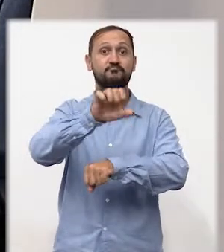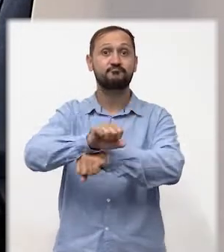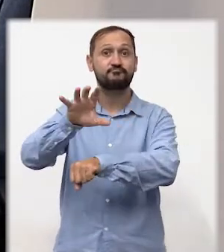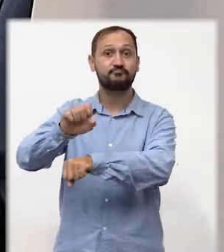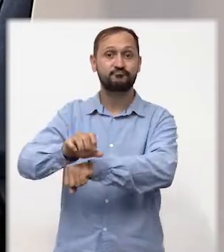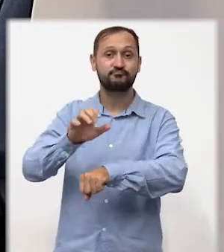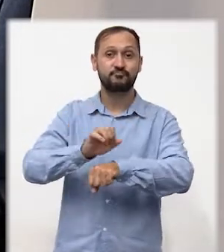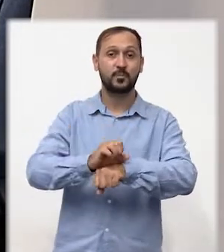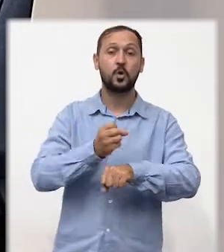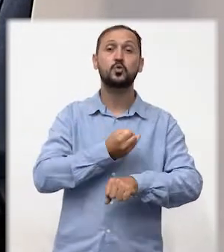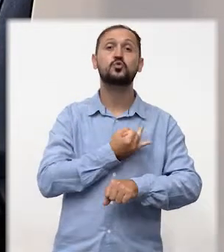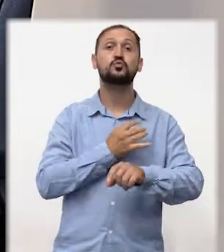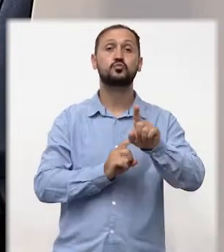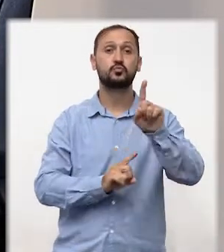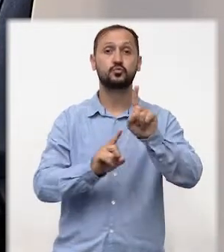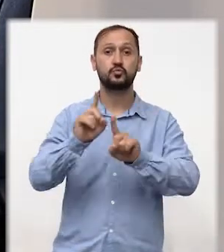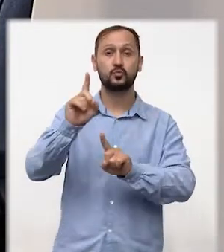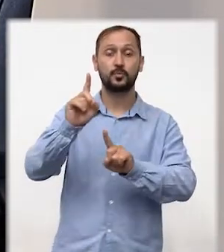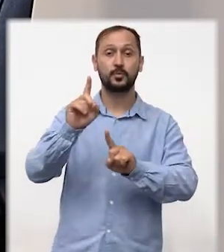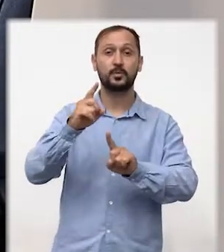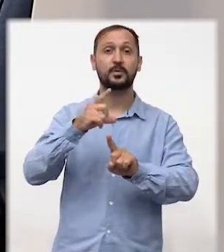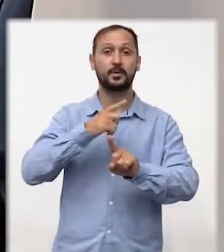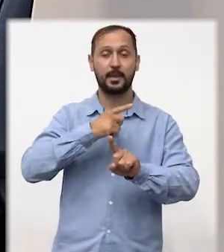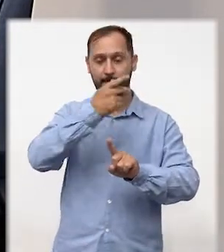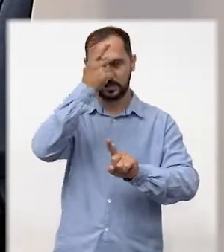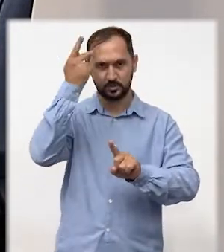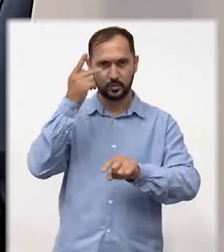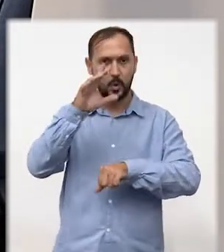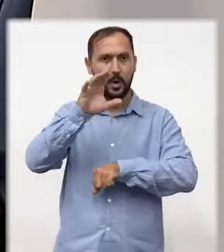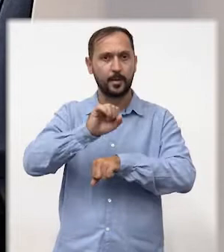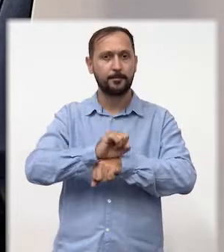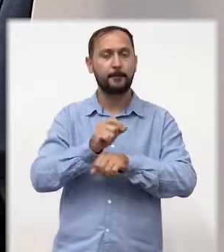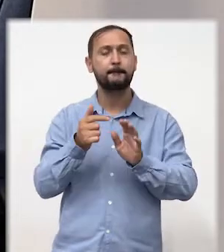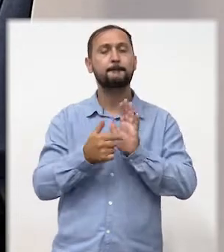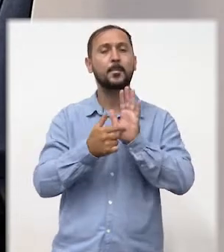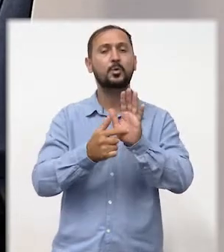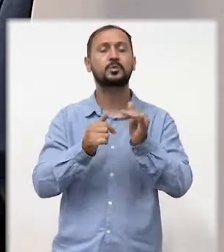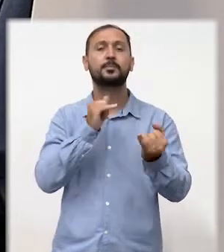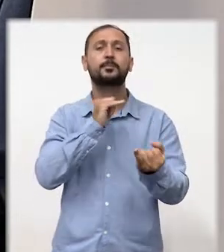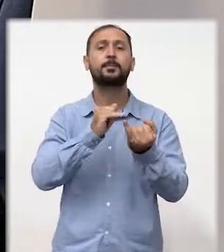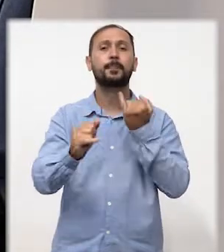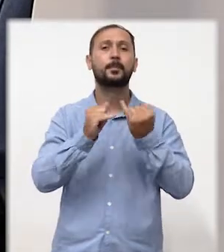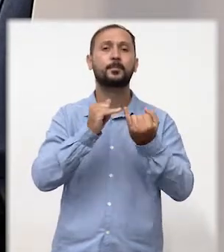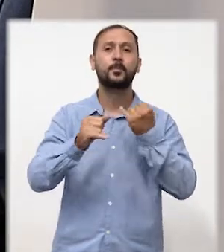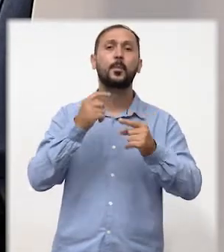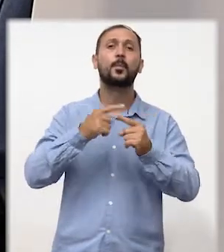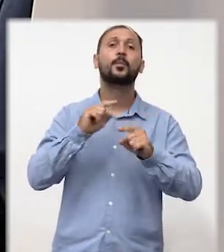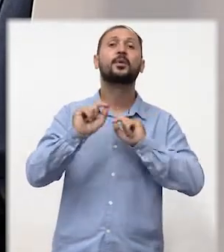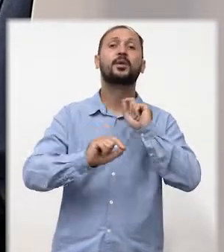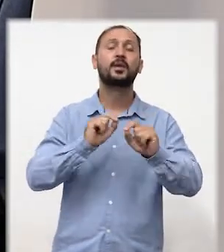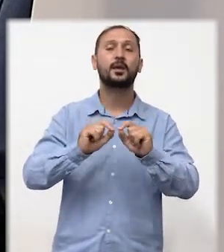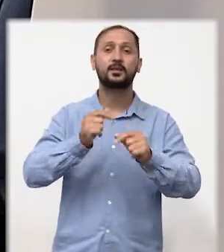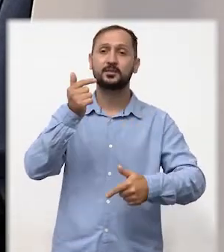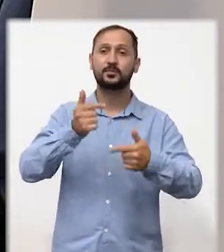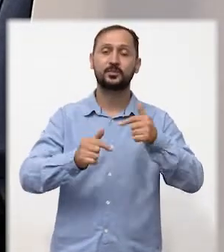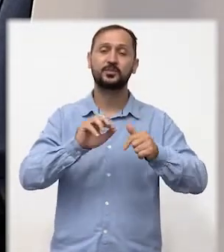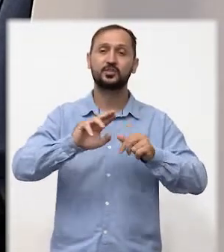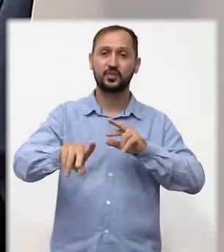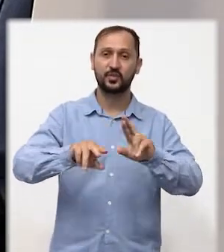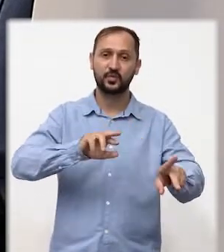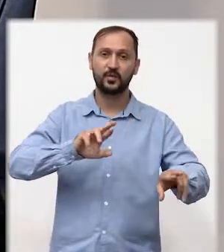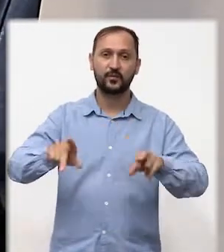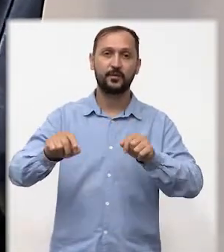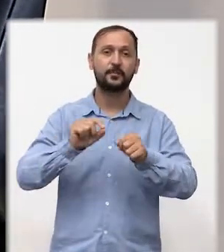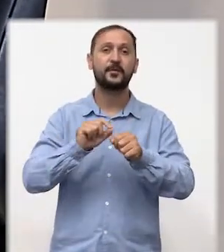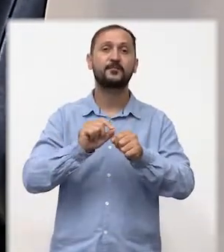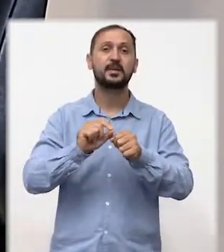número de casos positivos reflete apenas uma parte do número total de infecções devido às políticas diferentes dos